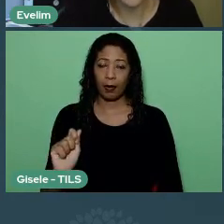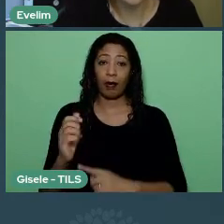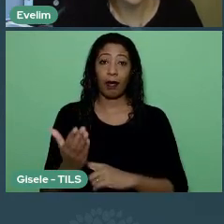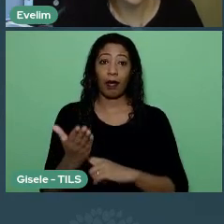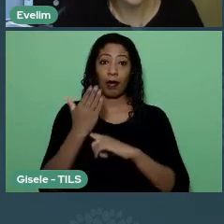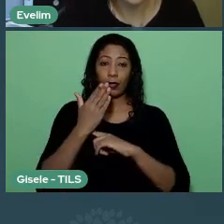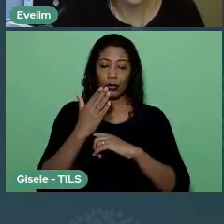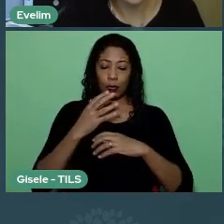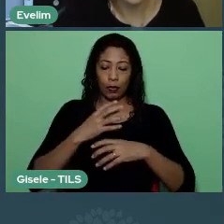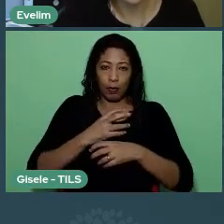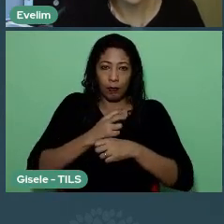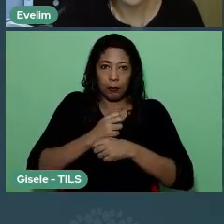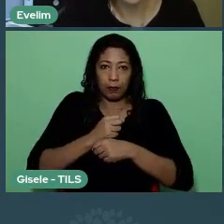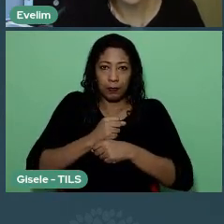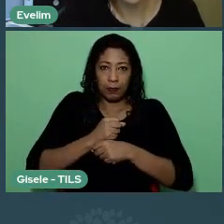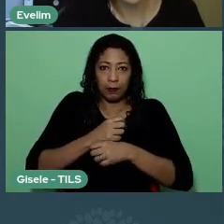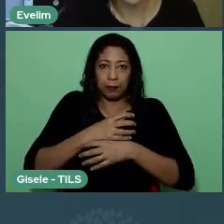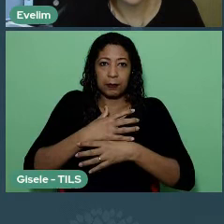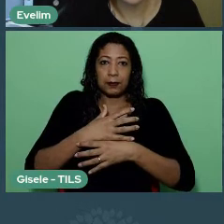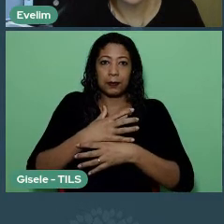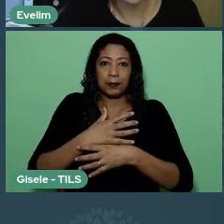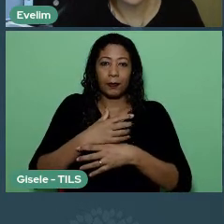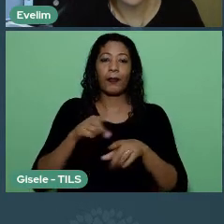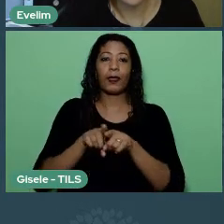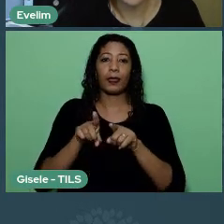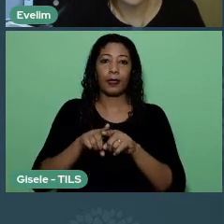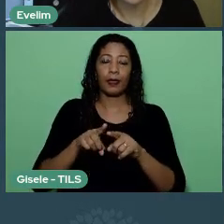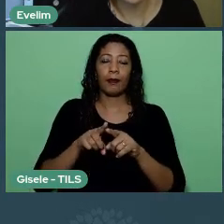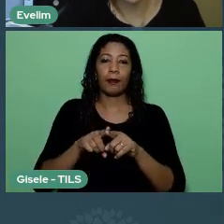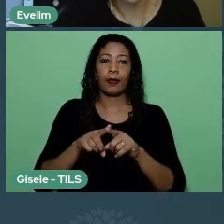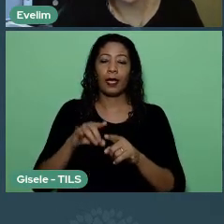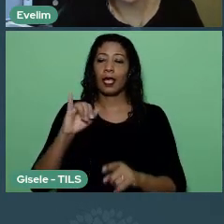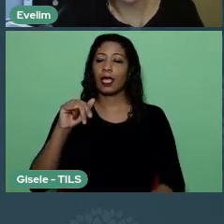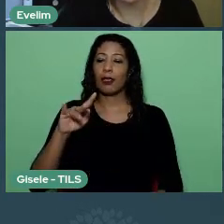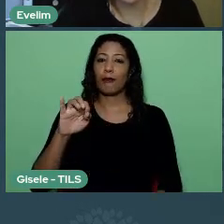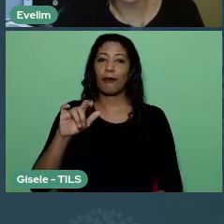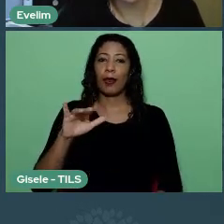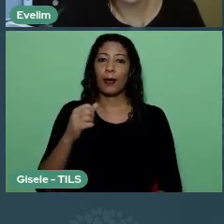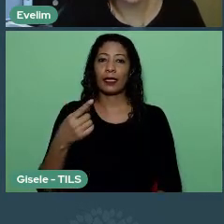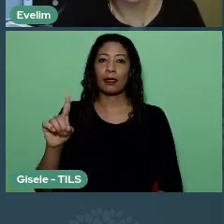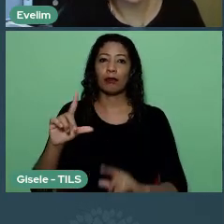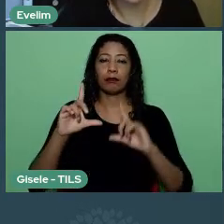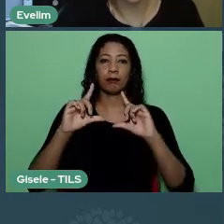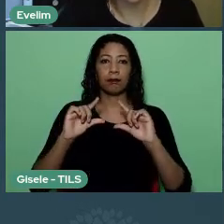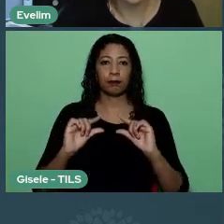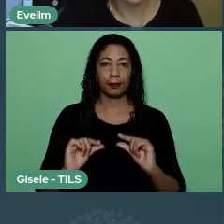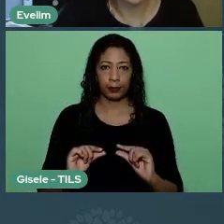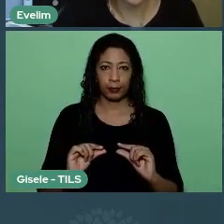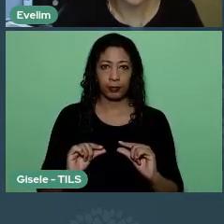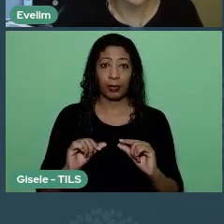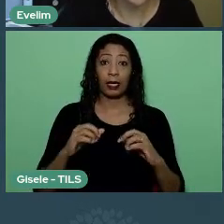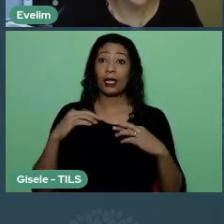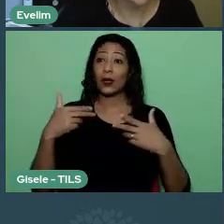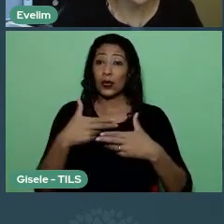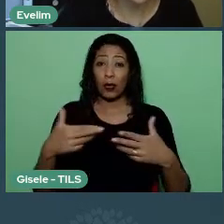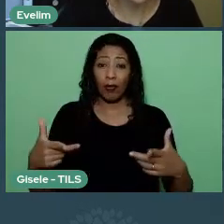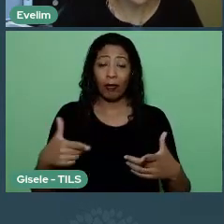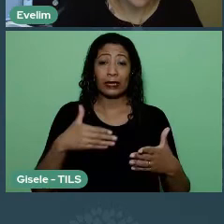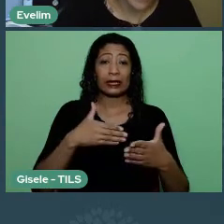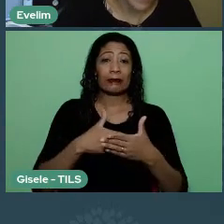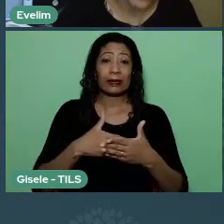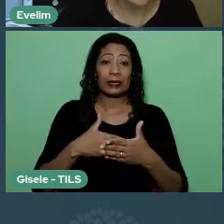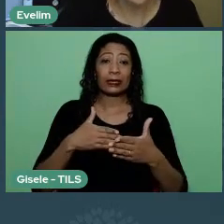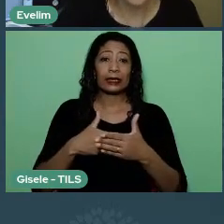inflamação pulmonar e o broncoespasmo induzido pelo exercício. Então, são todas situações em que limitam a